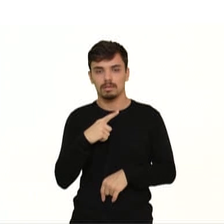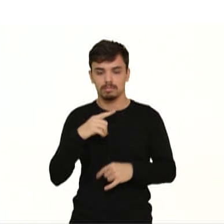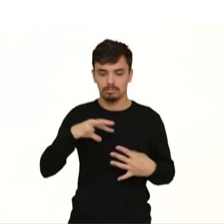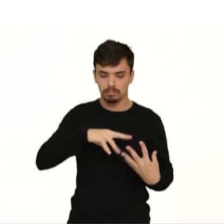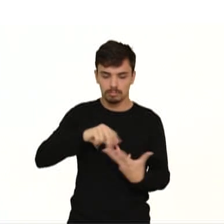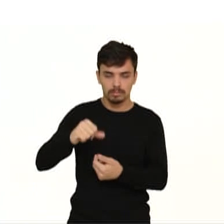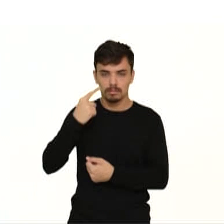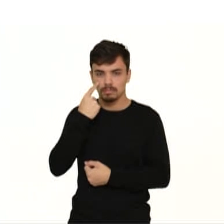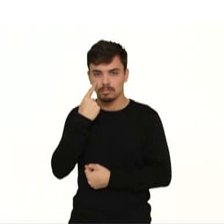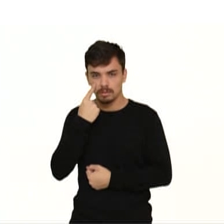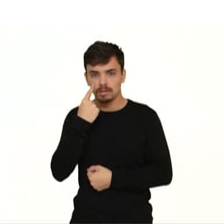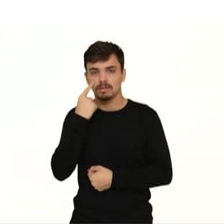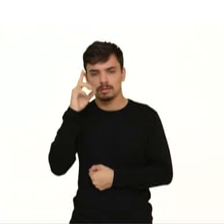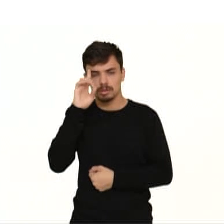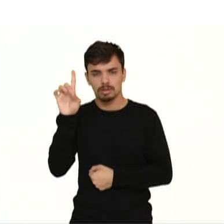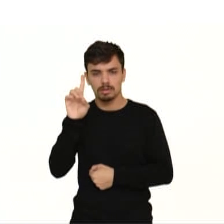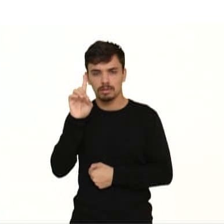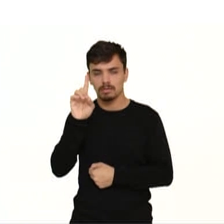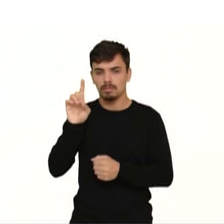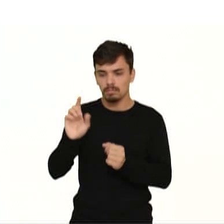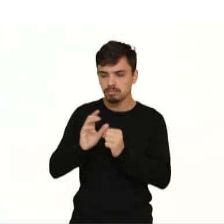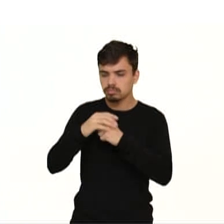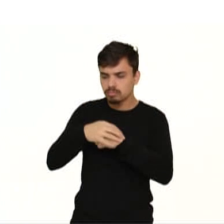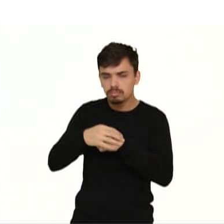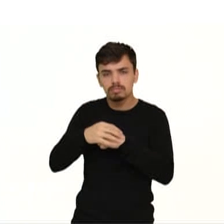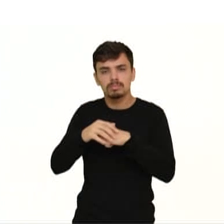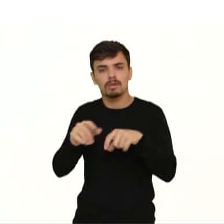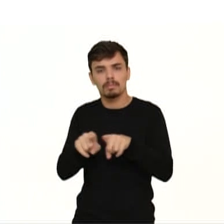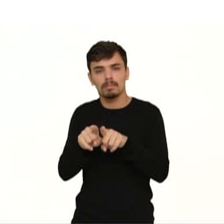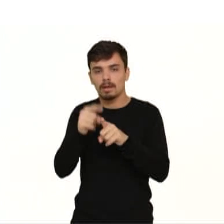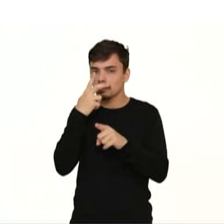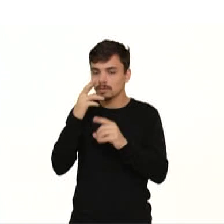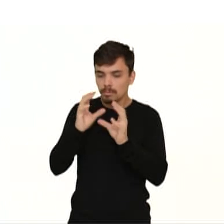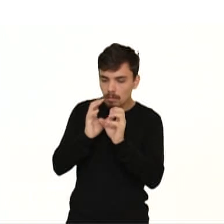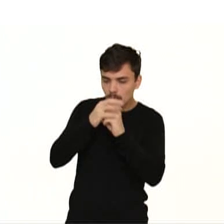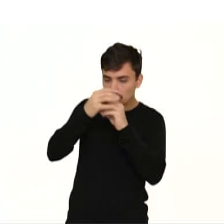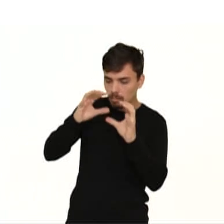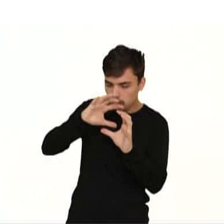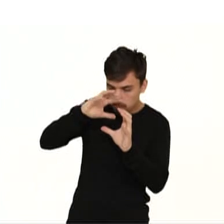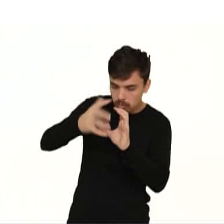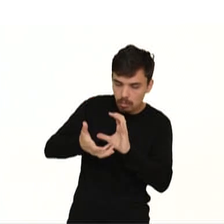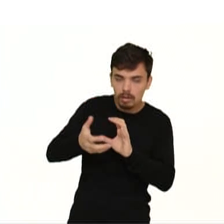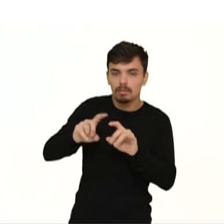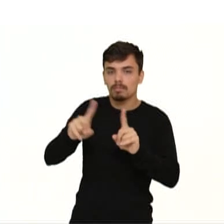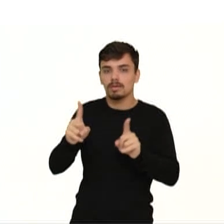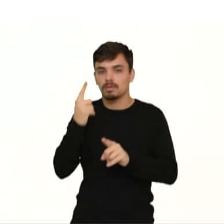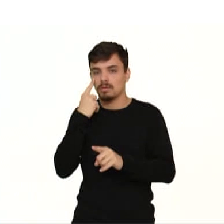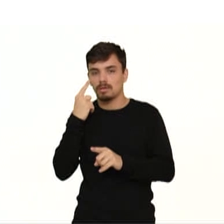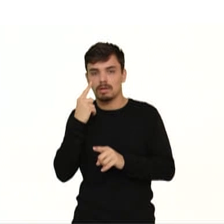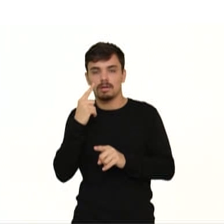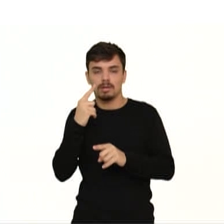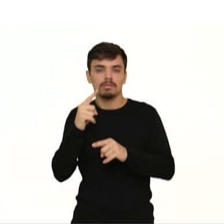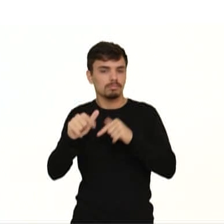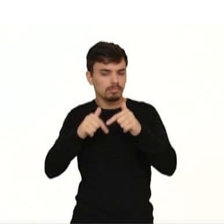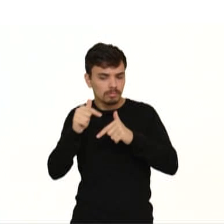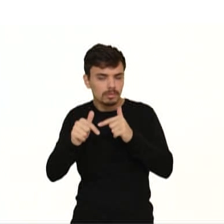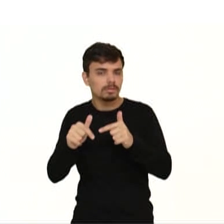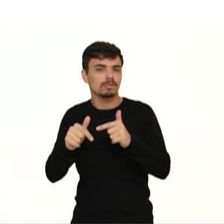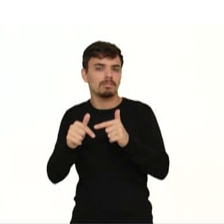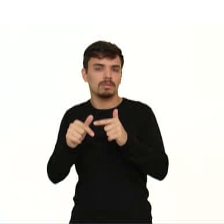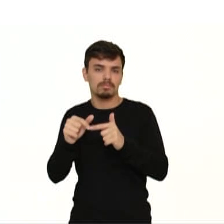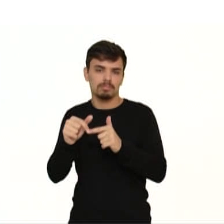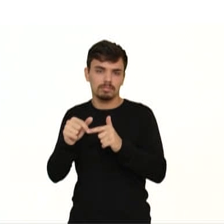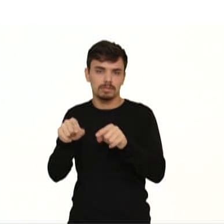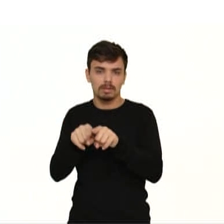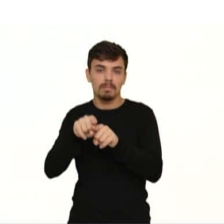de cipós, com o corpo curvado de tal maneira que forma uma bola. Quando em atividade, se locomove vagarosamente